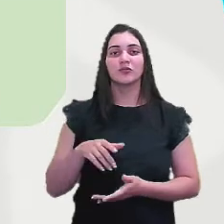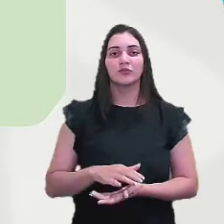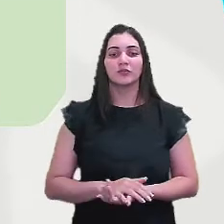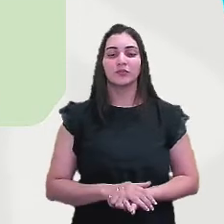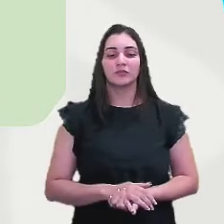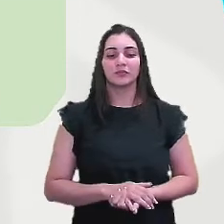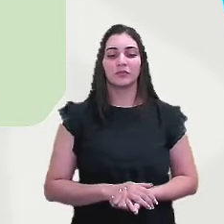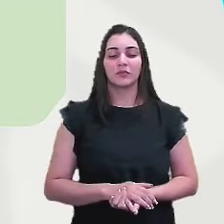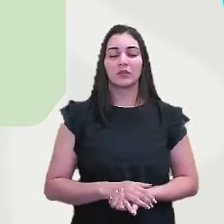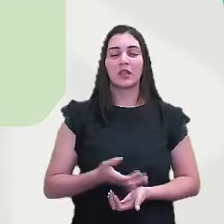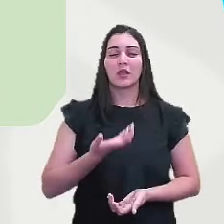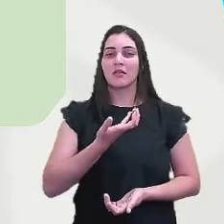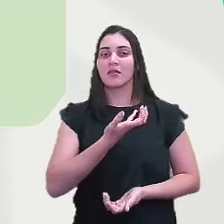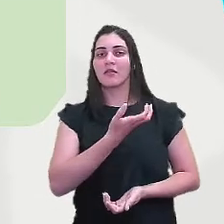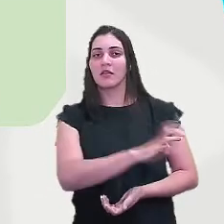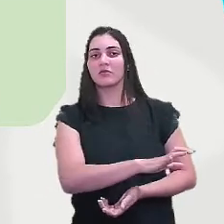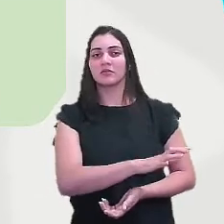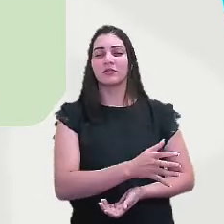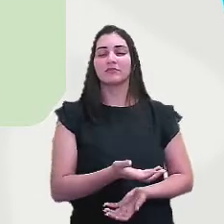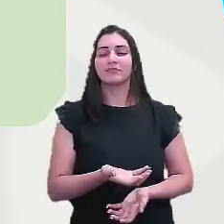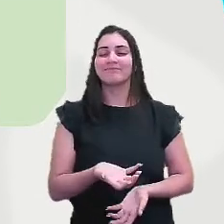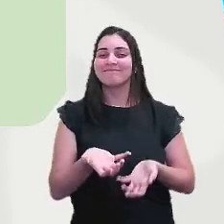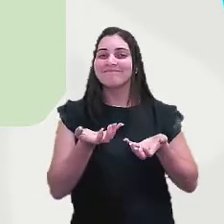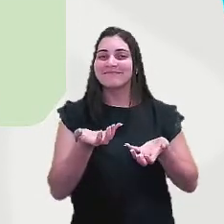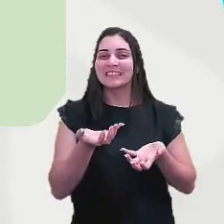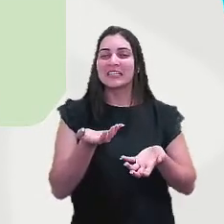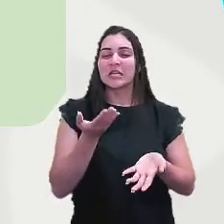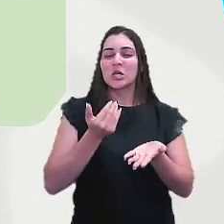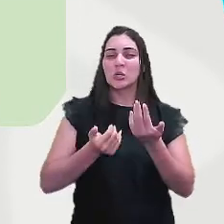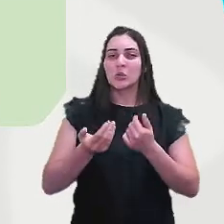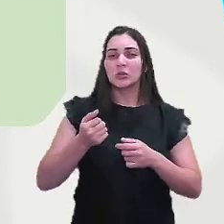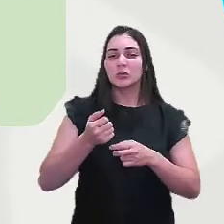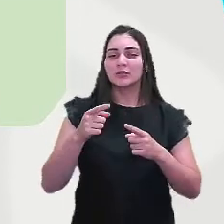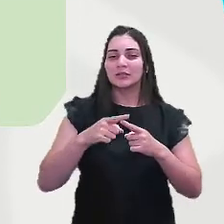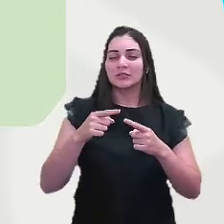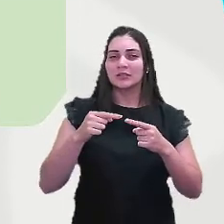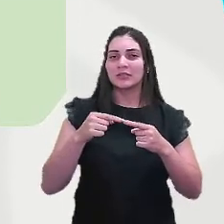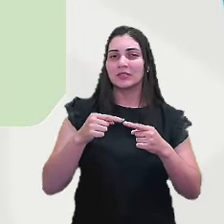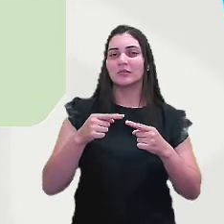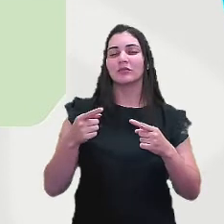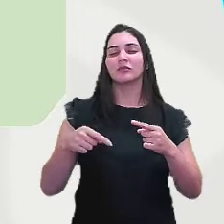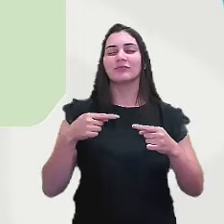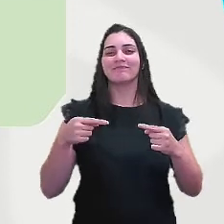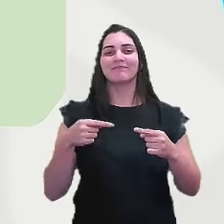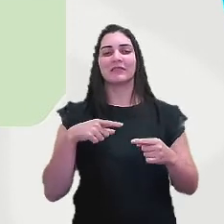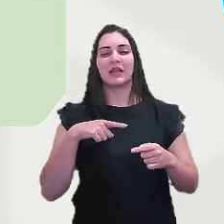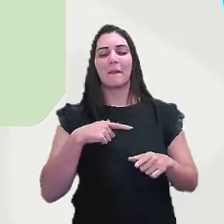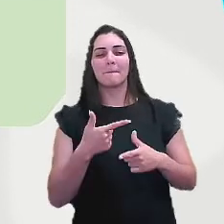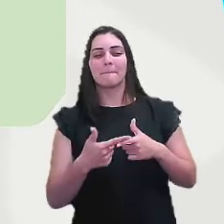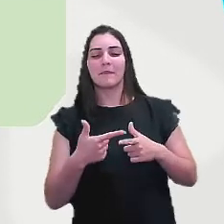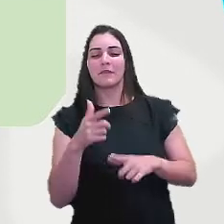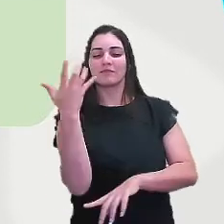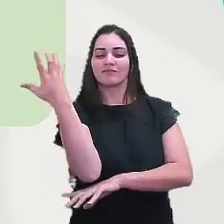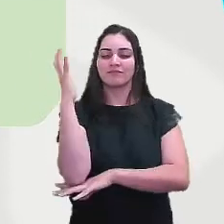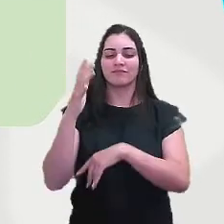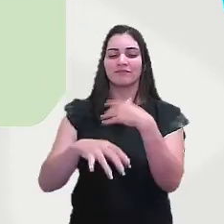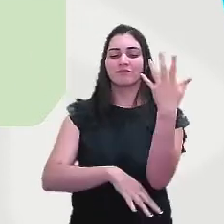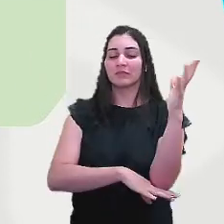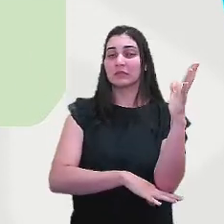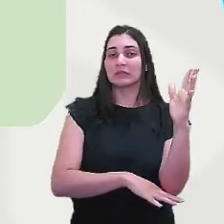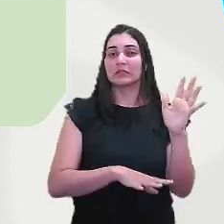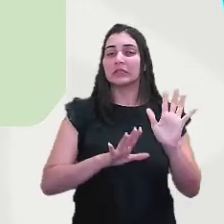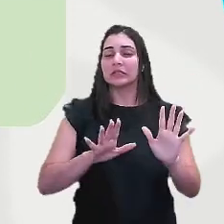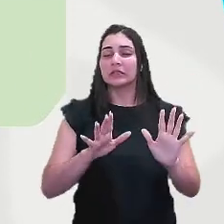gente. Recusar, não consumir produtos que geram impactos ambientais significativos e que não sejam